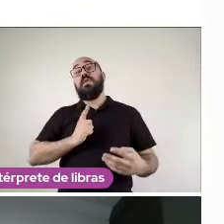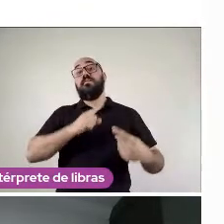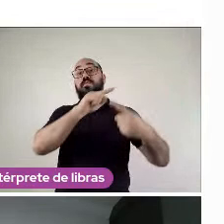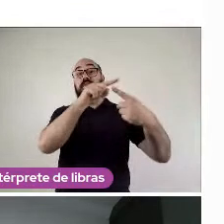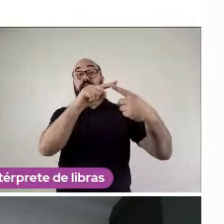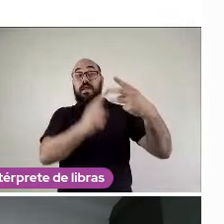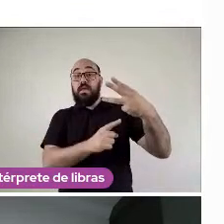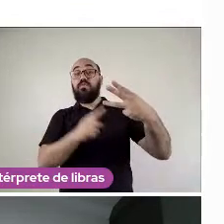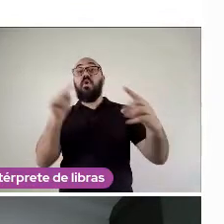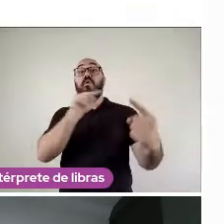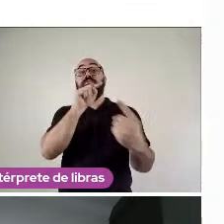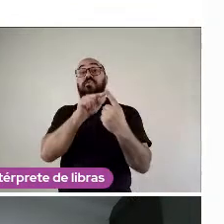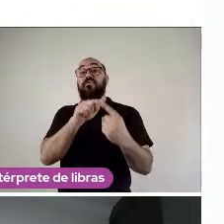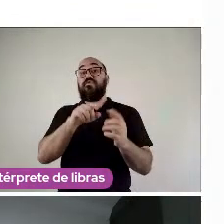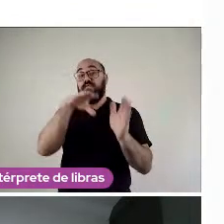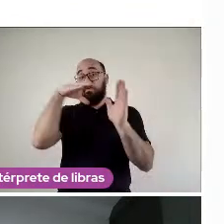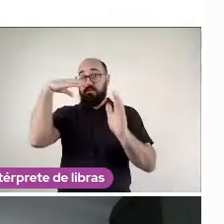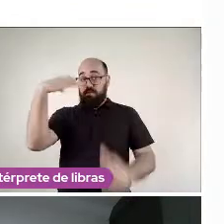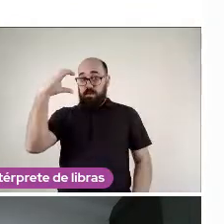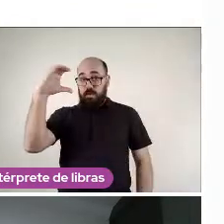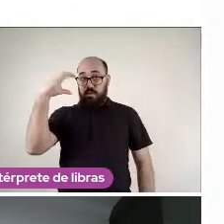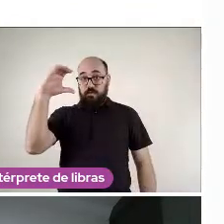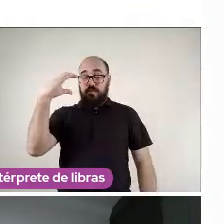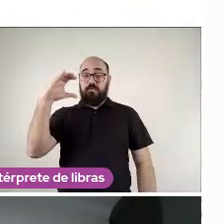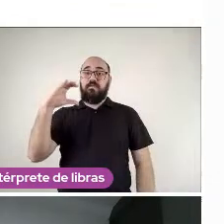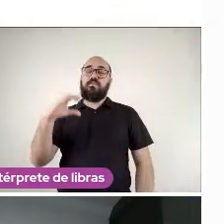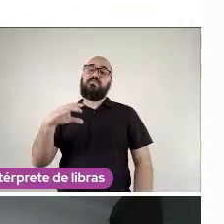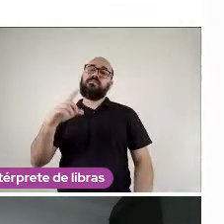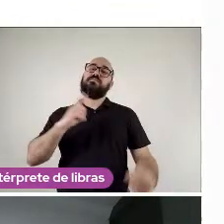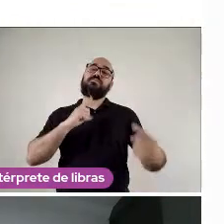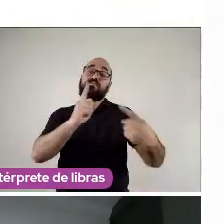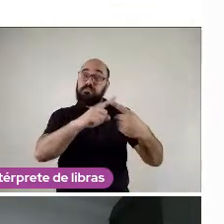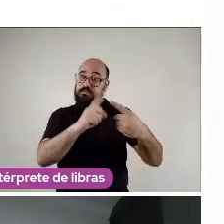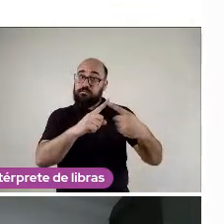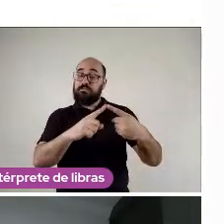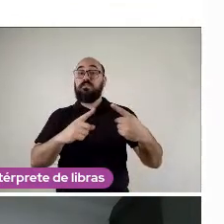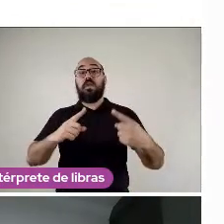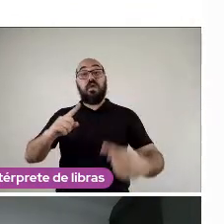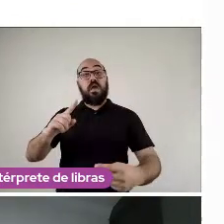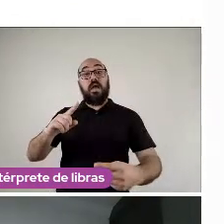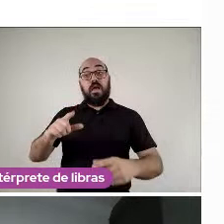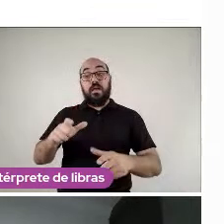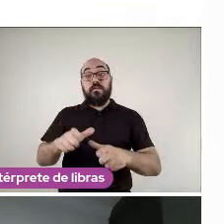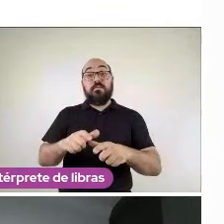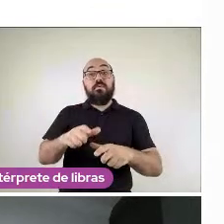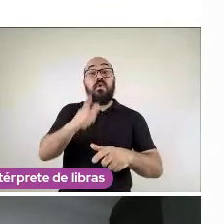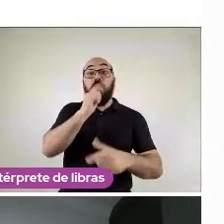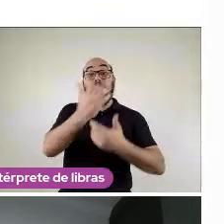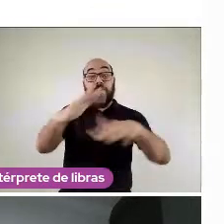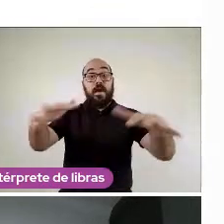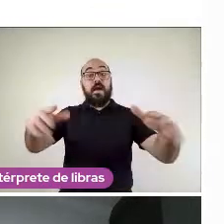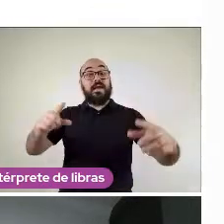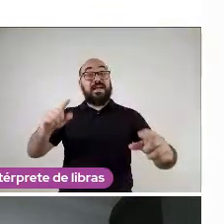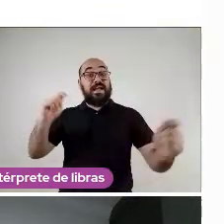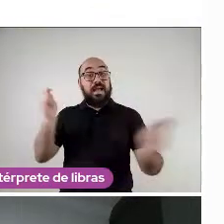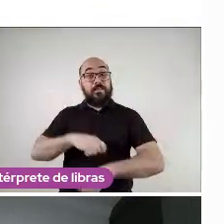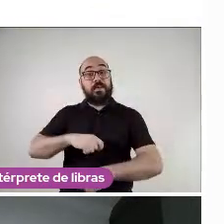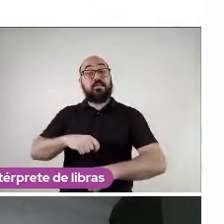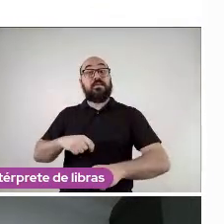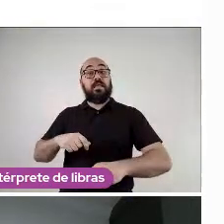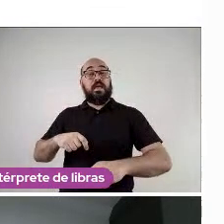científicos, um voltado ao aumento da capacidade em ciência oceânica, o outro voltado